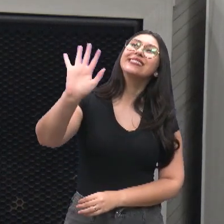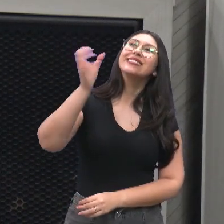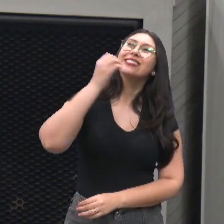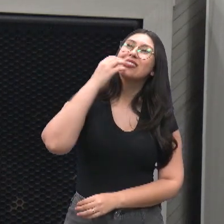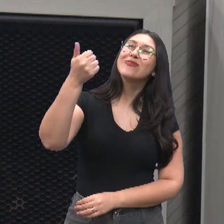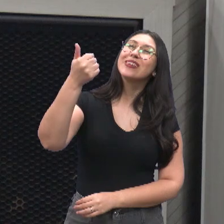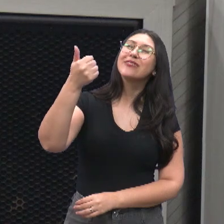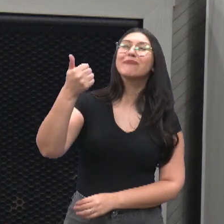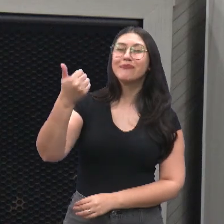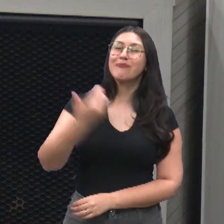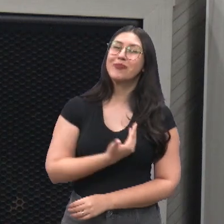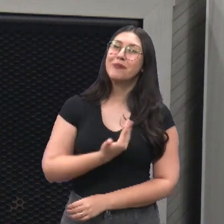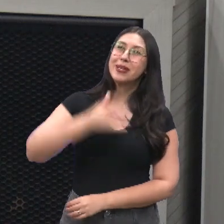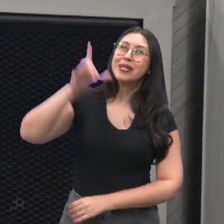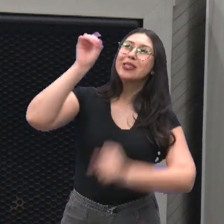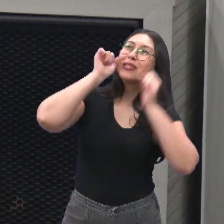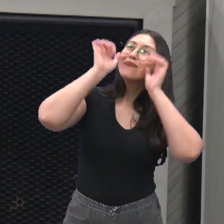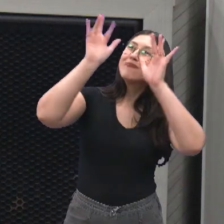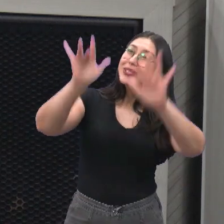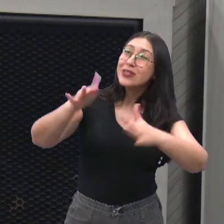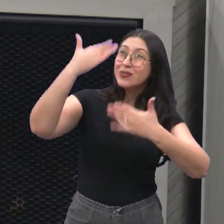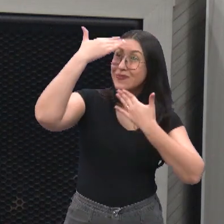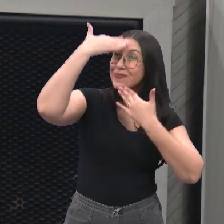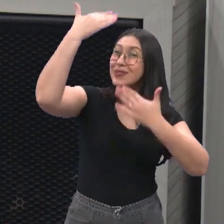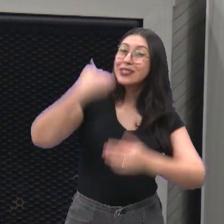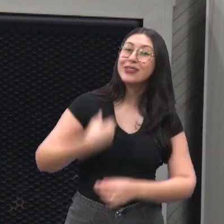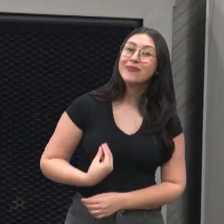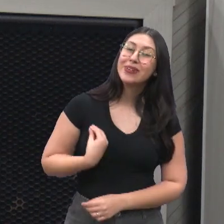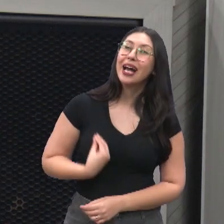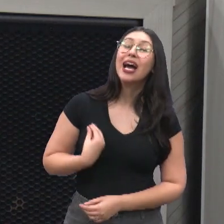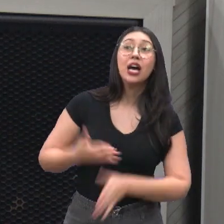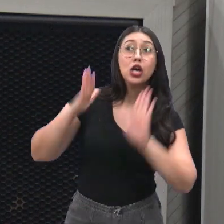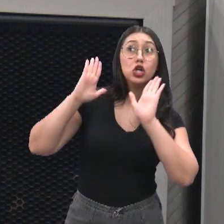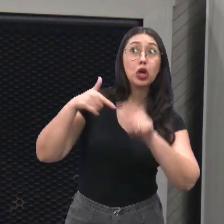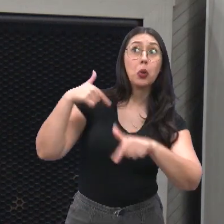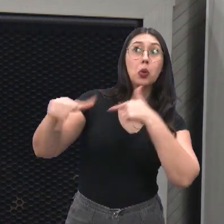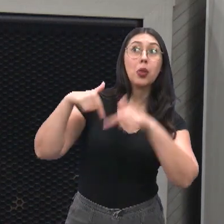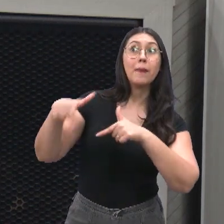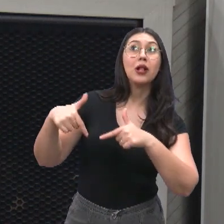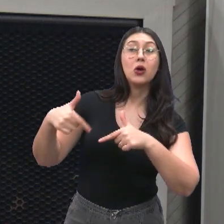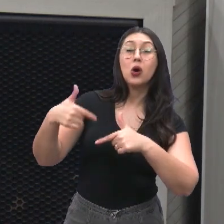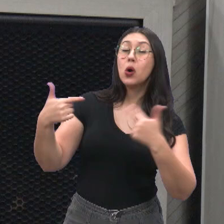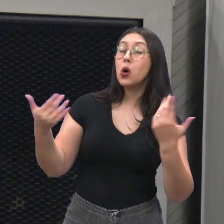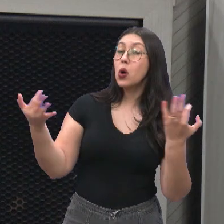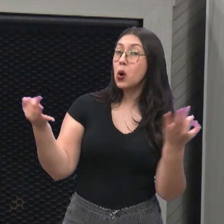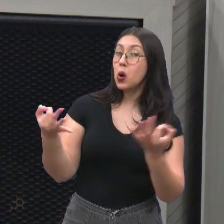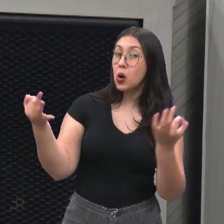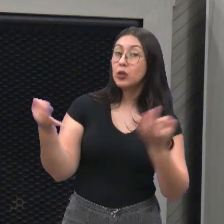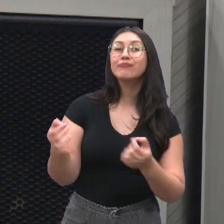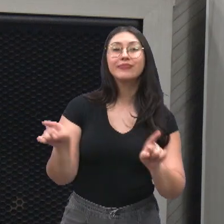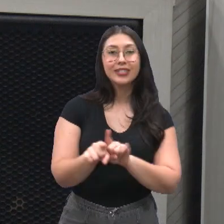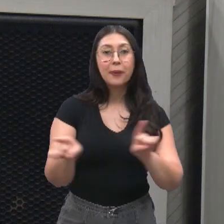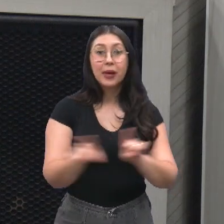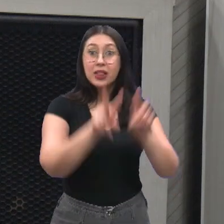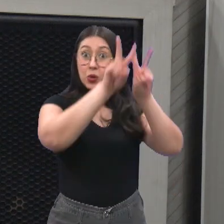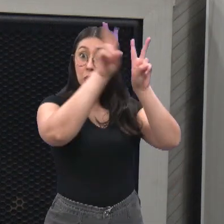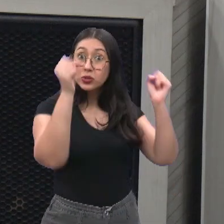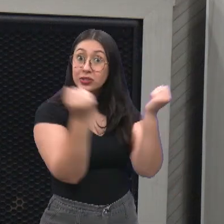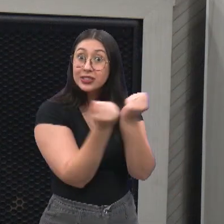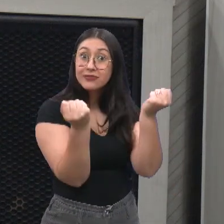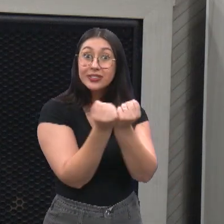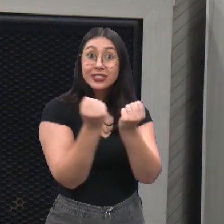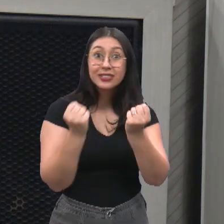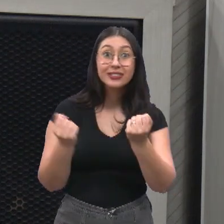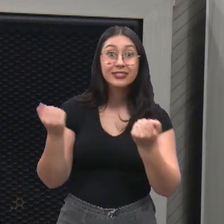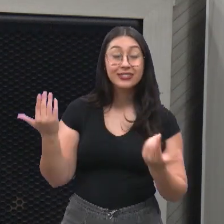amiga, Deus abençoe você. Obrigado pela sua presença aí, já está fazendo um grande trabalho. Tem uma pauta também que ela defende aqui, quem sabe a gente não vota, o